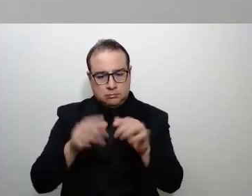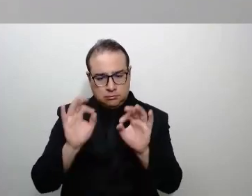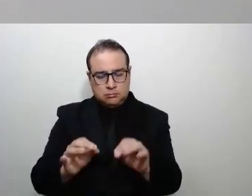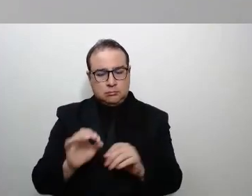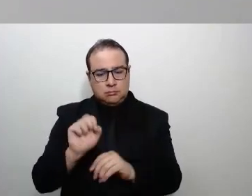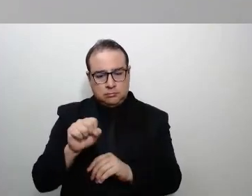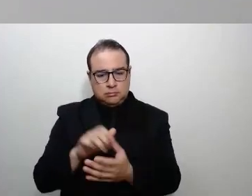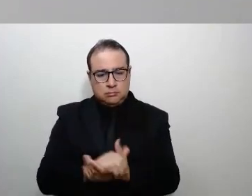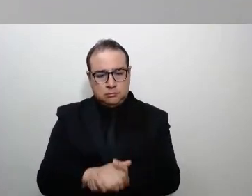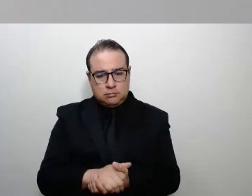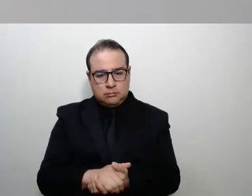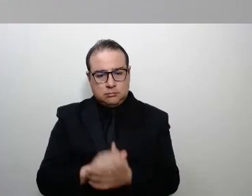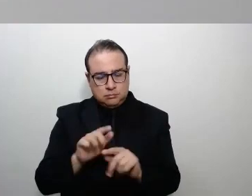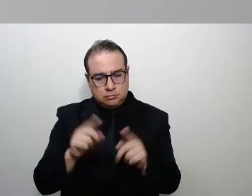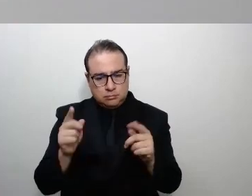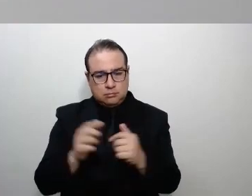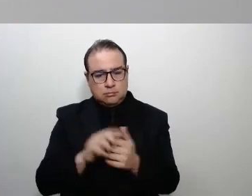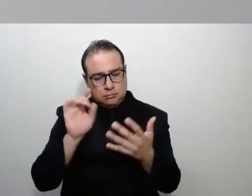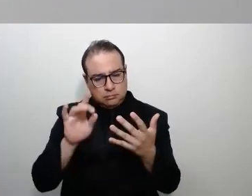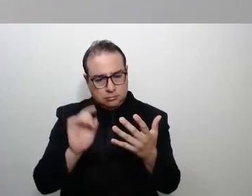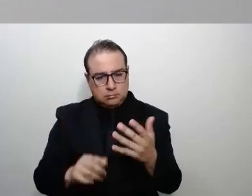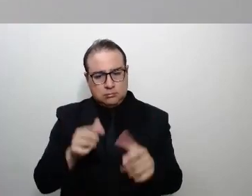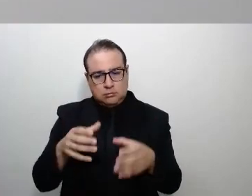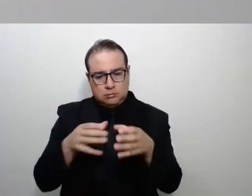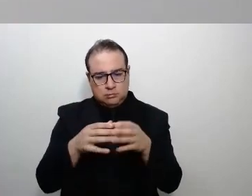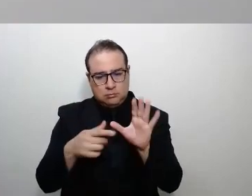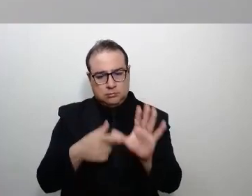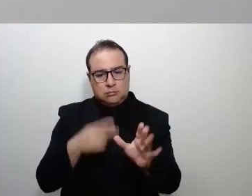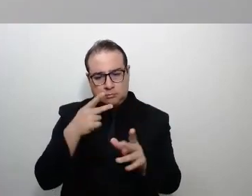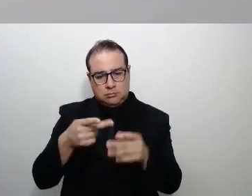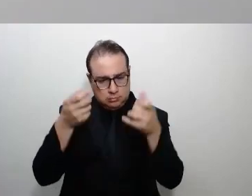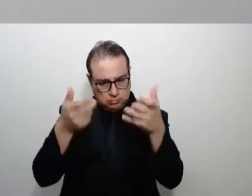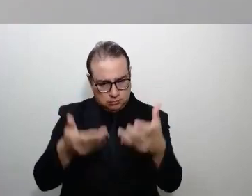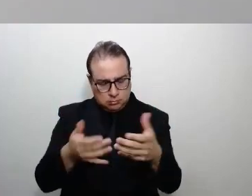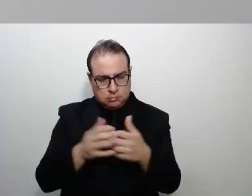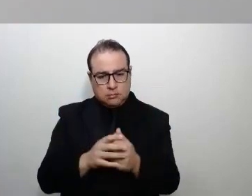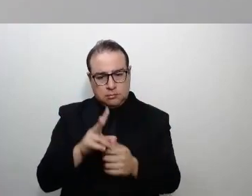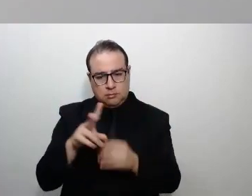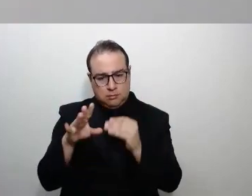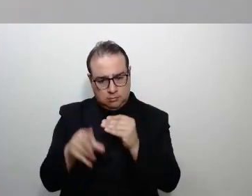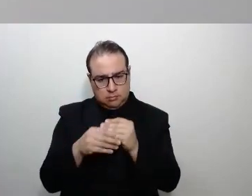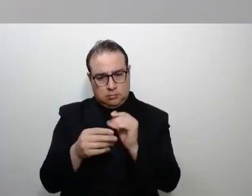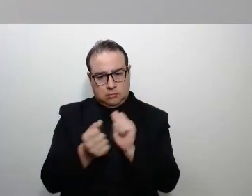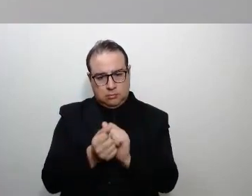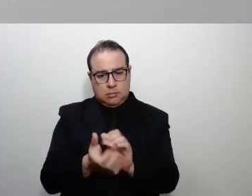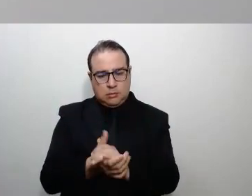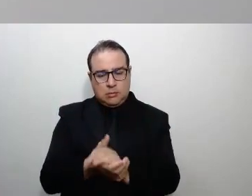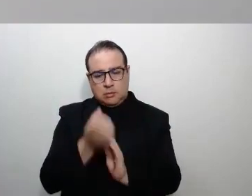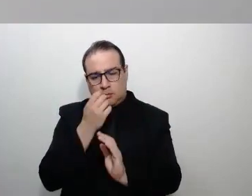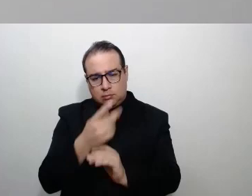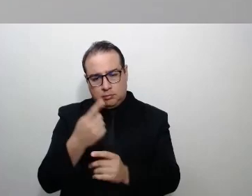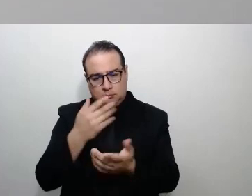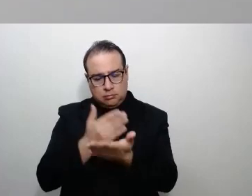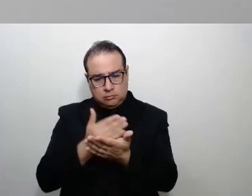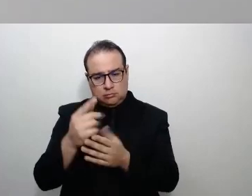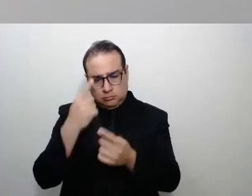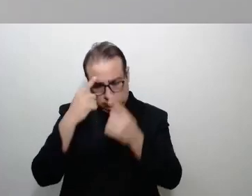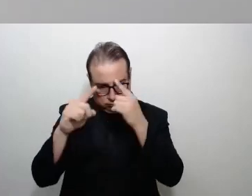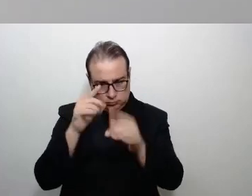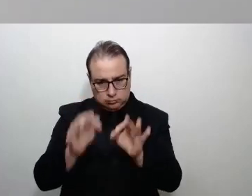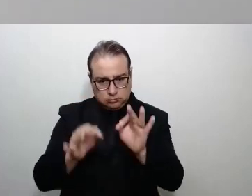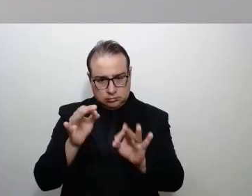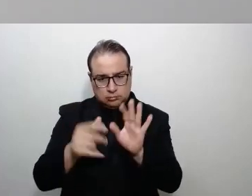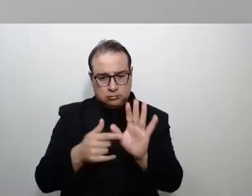mas a cada um dos tribunais Como eu disse vamos somando as boas iniciativas do Judiciário